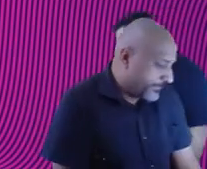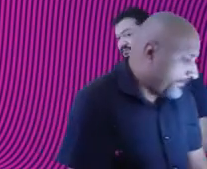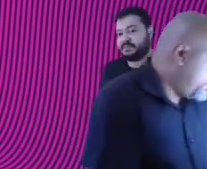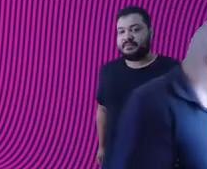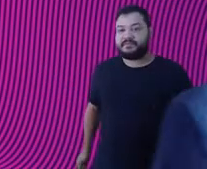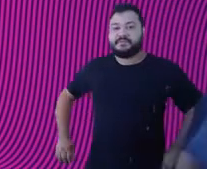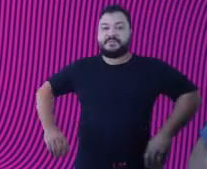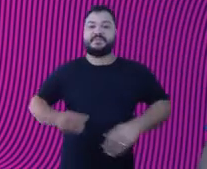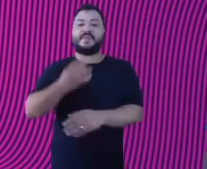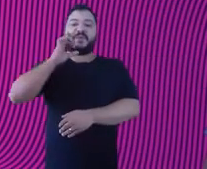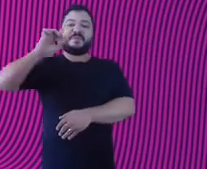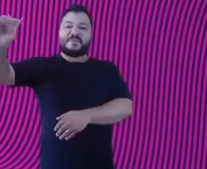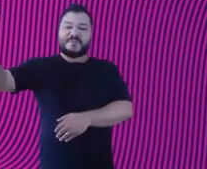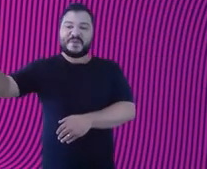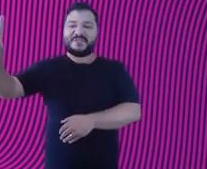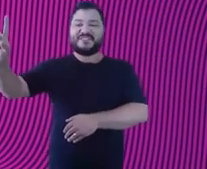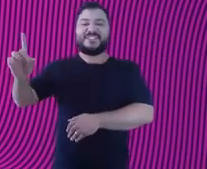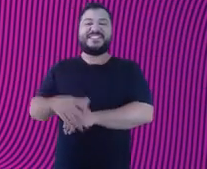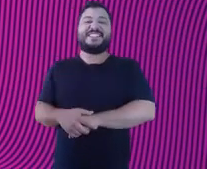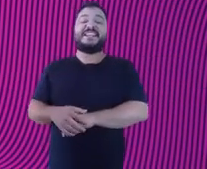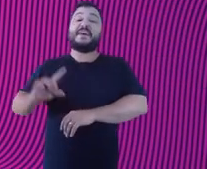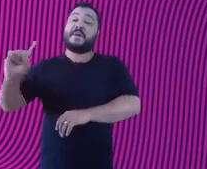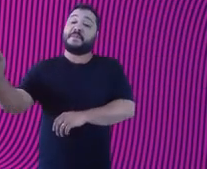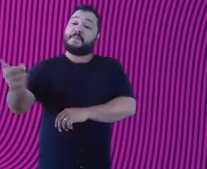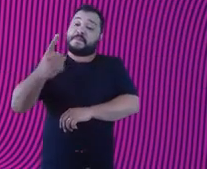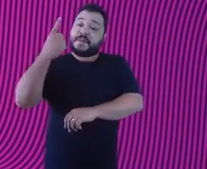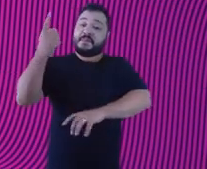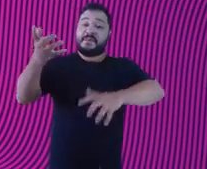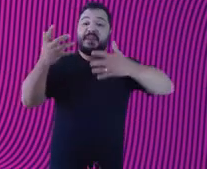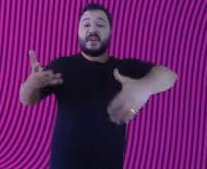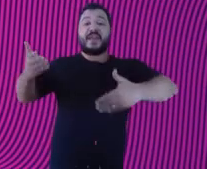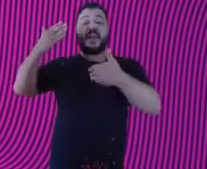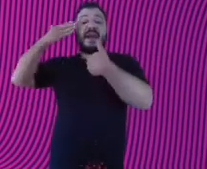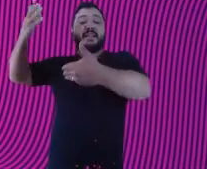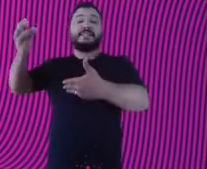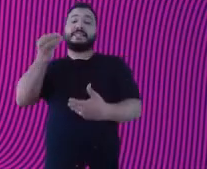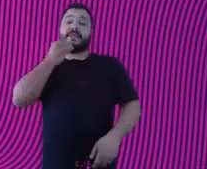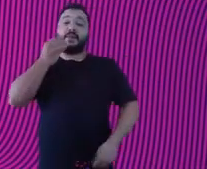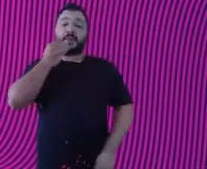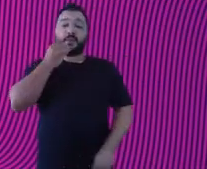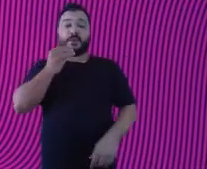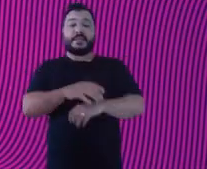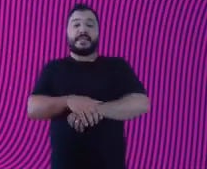Bom dia, gente. Primeiramente, queria agradecer a oportunidade.